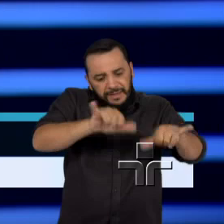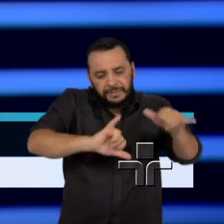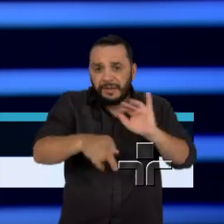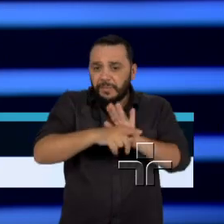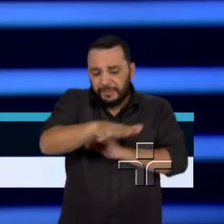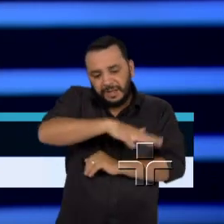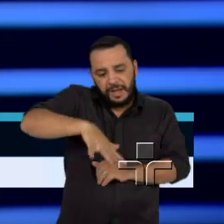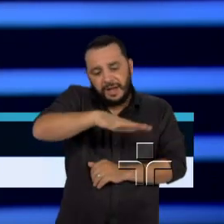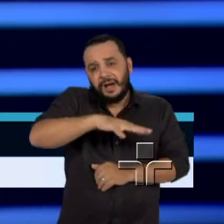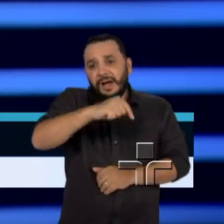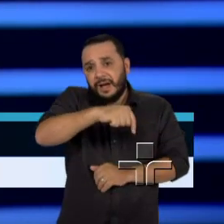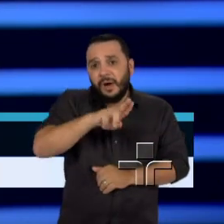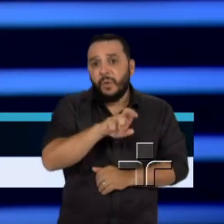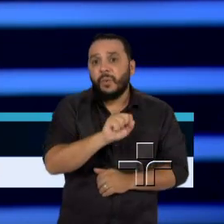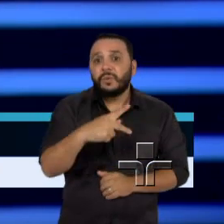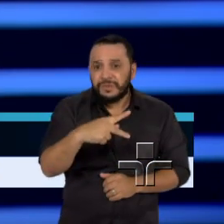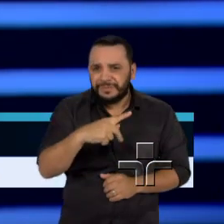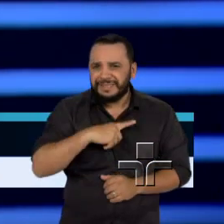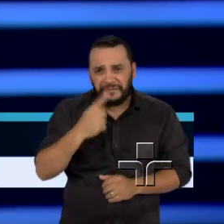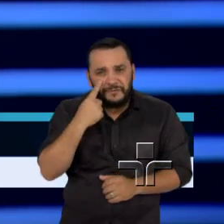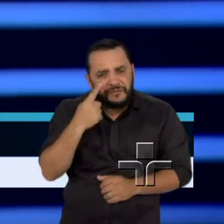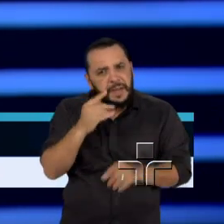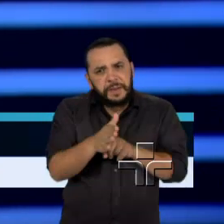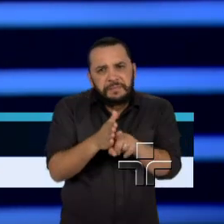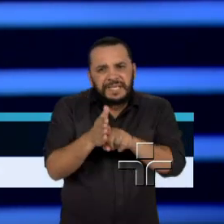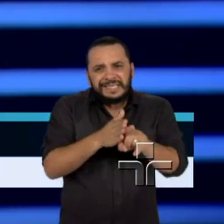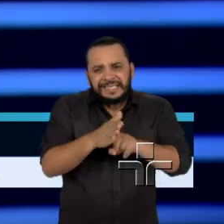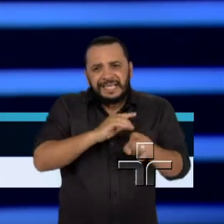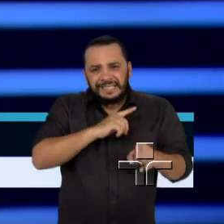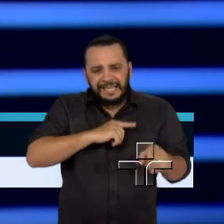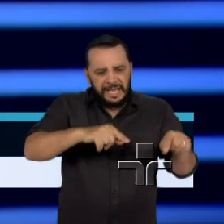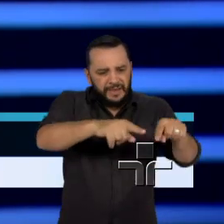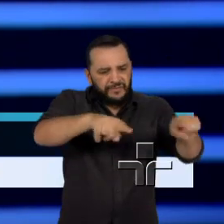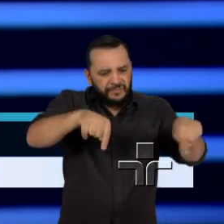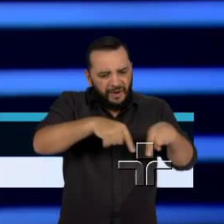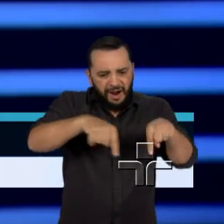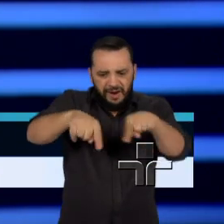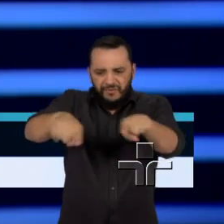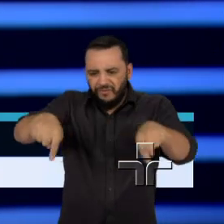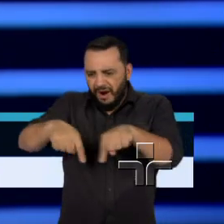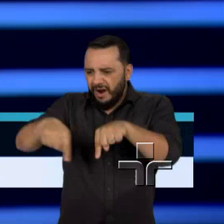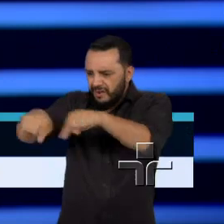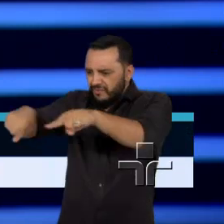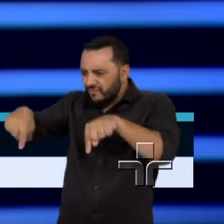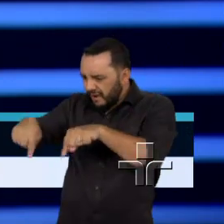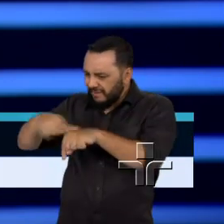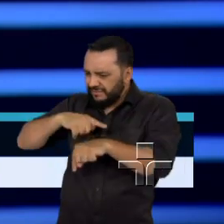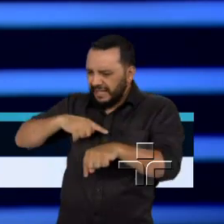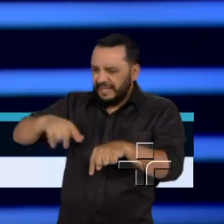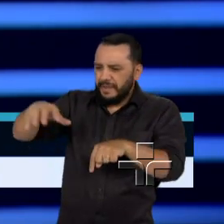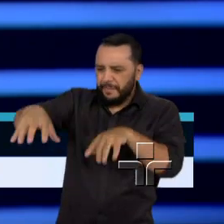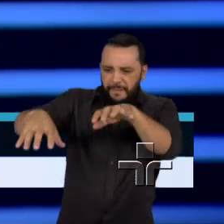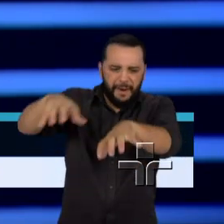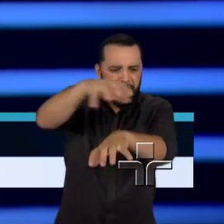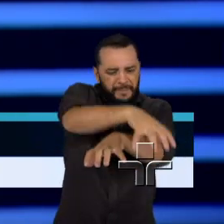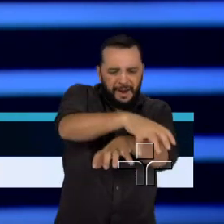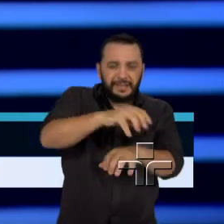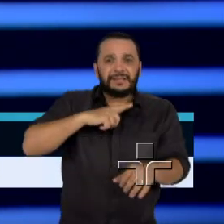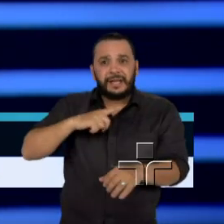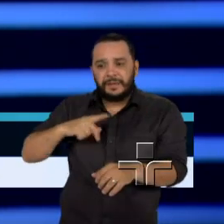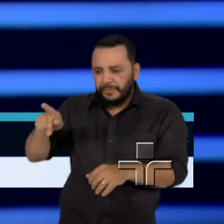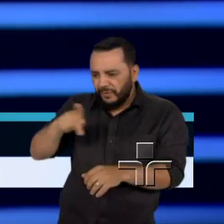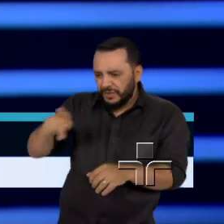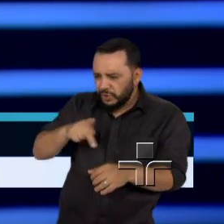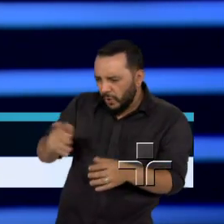feitas lá, dentro de cada laboratório, é um conjunto de laboratórios. Cada professor está com uma equipe, não só fazendo pesquisa, como ele